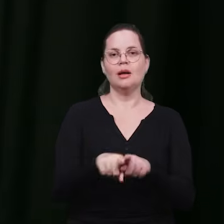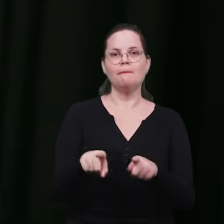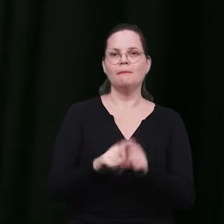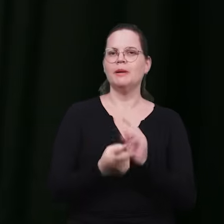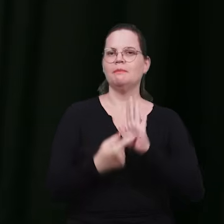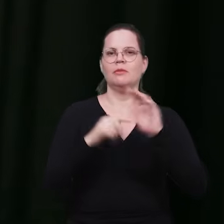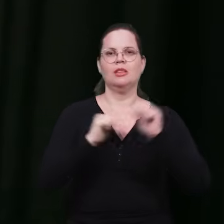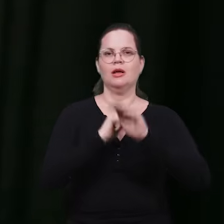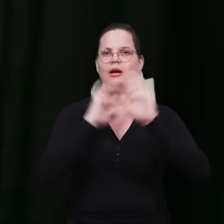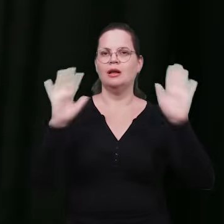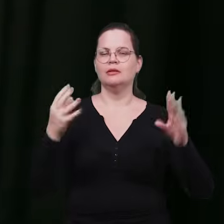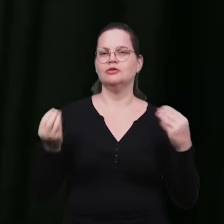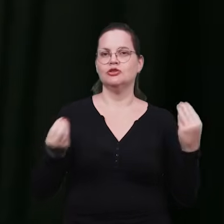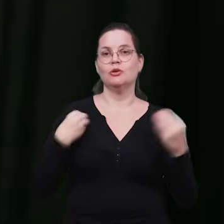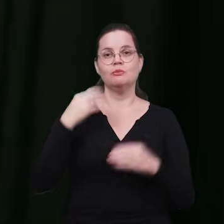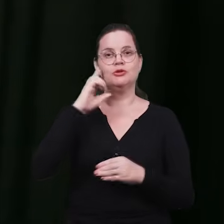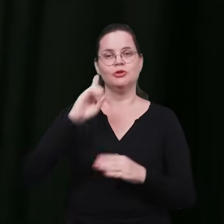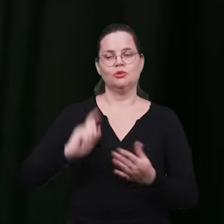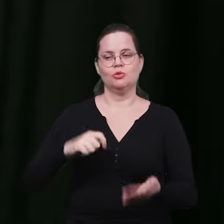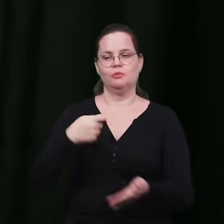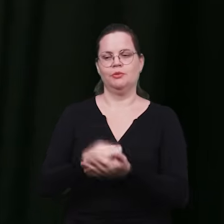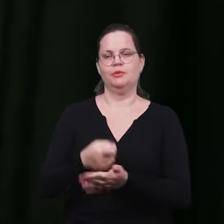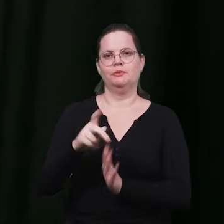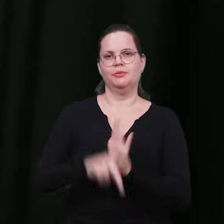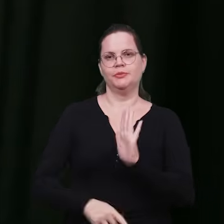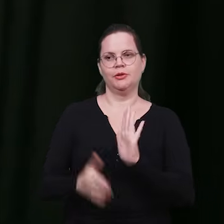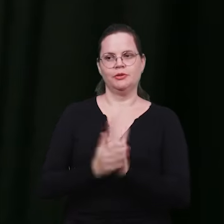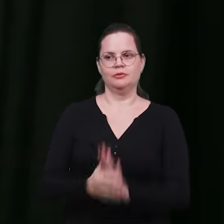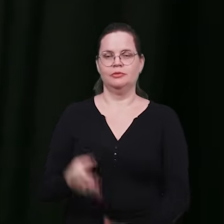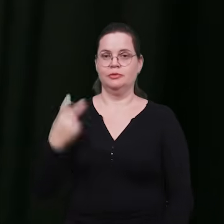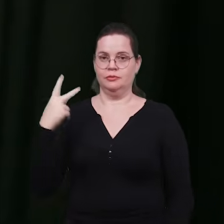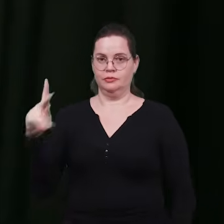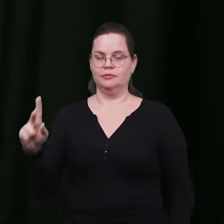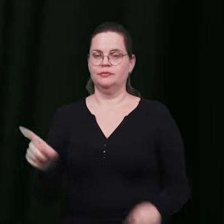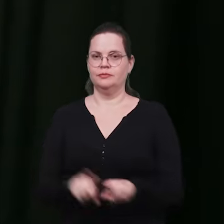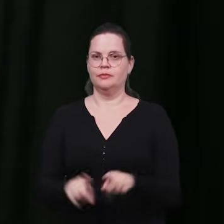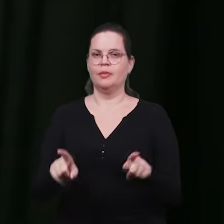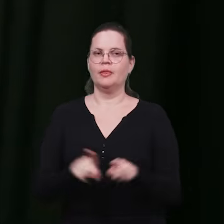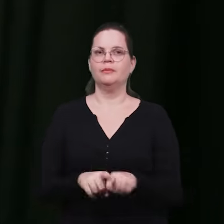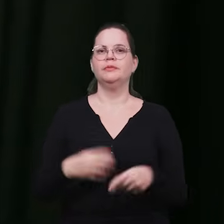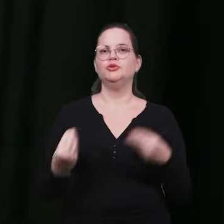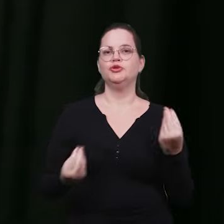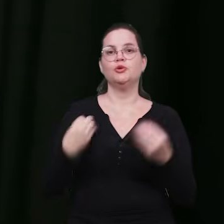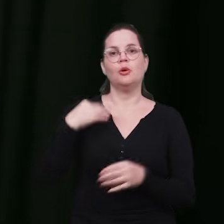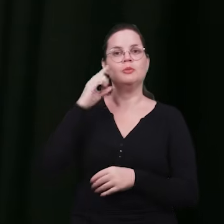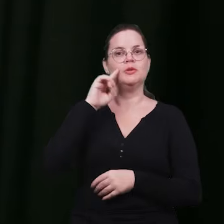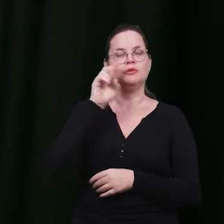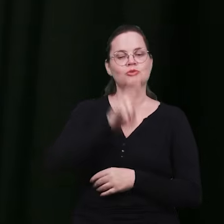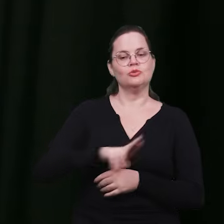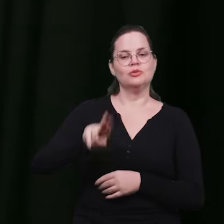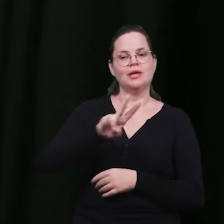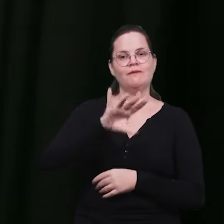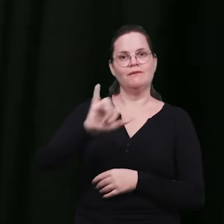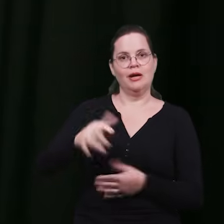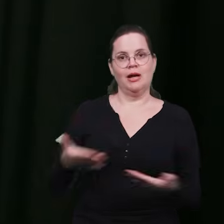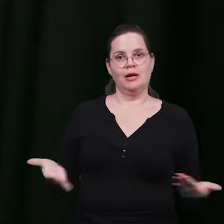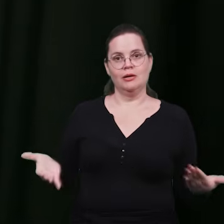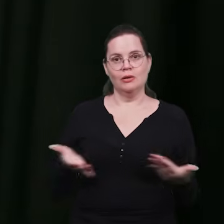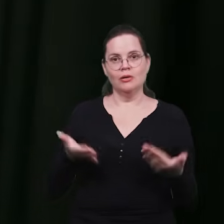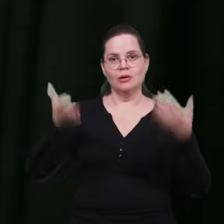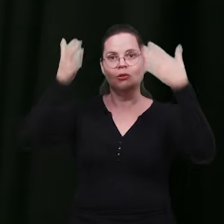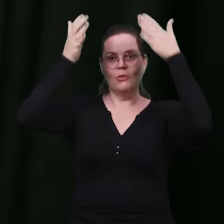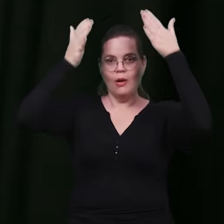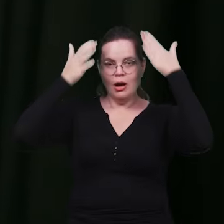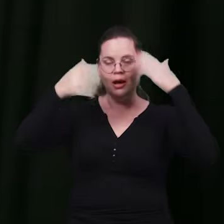nós vimos aqui, a maneira que o Senhor cumpriu e a maneira que o Senhor vai usar agora este rei para